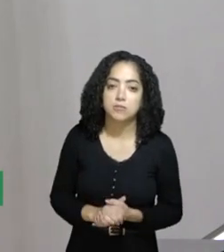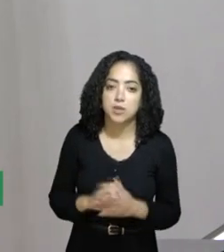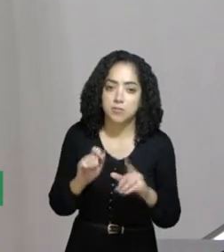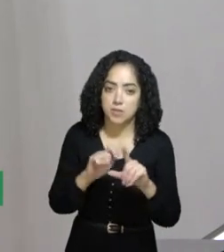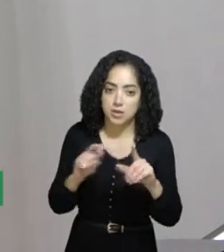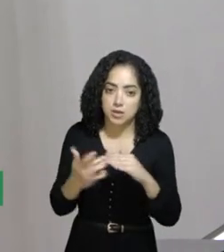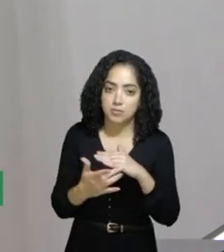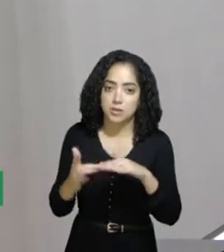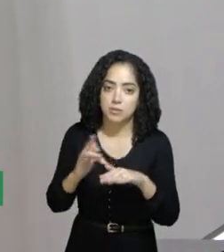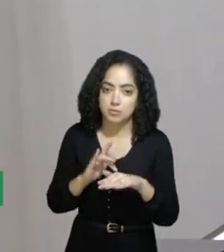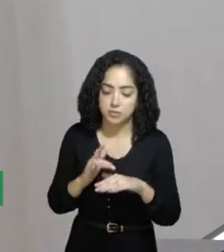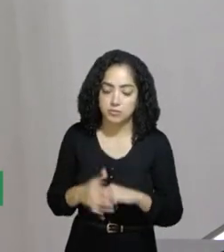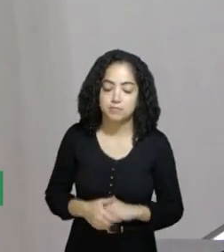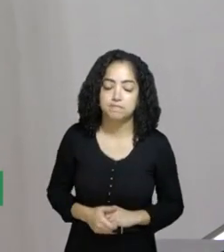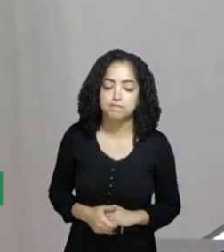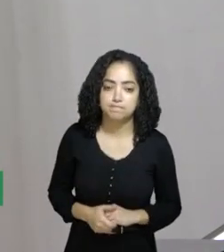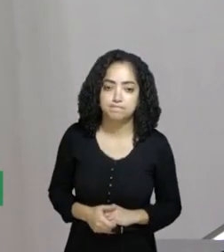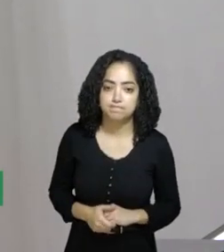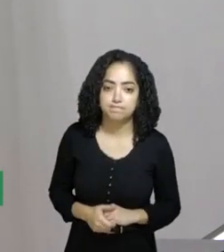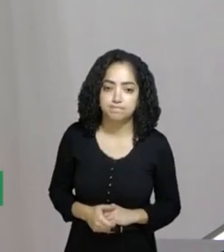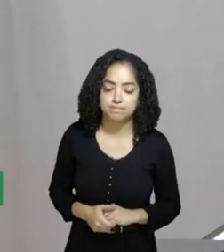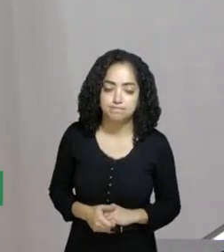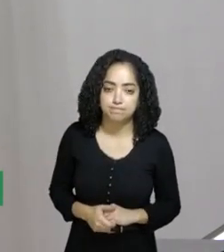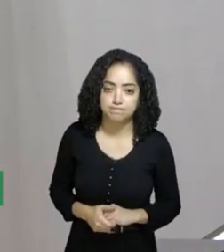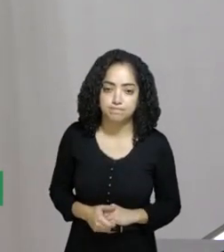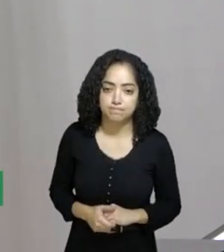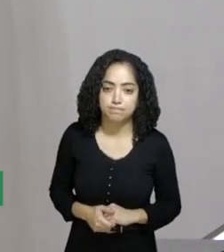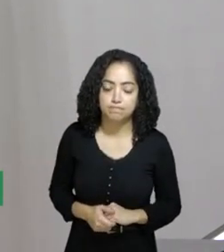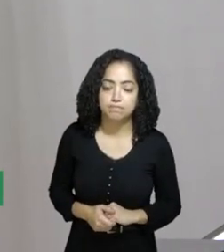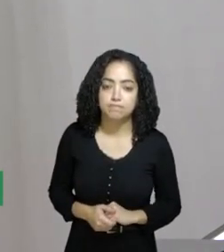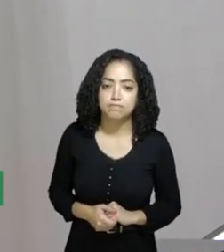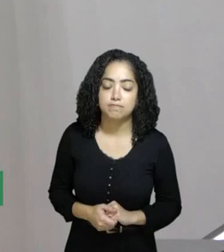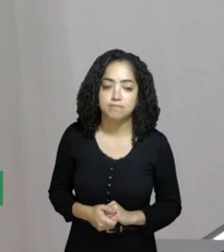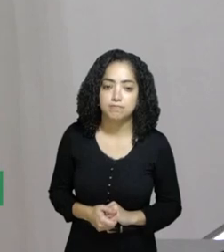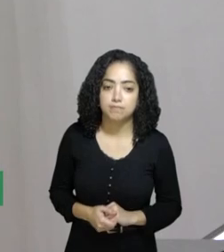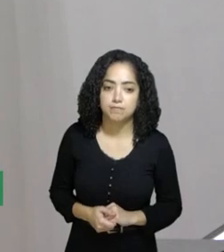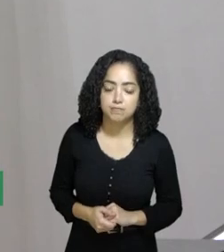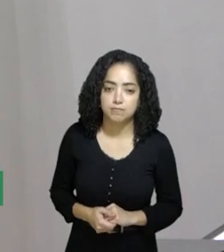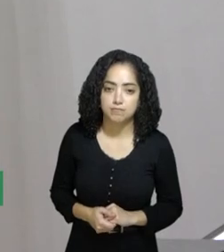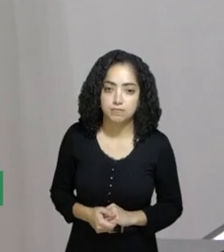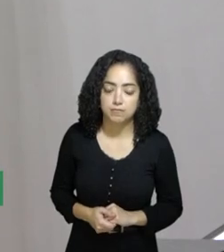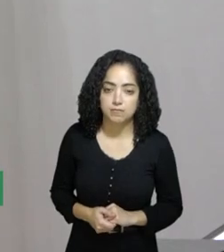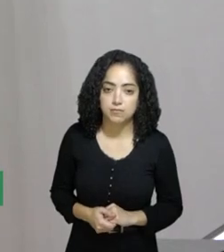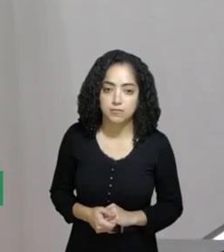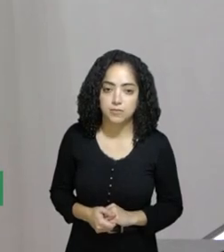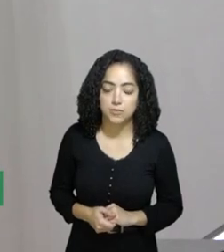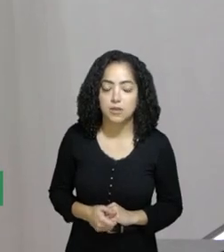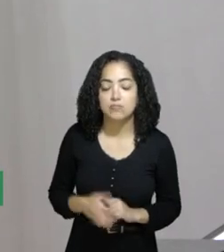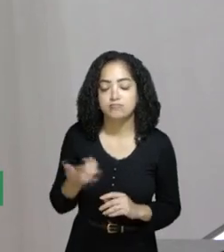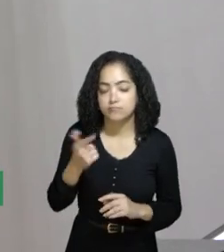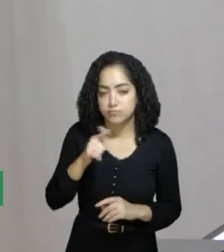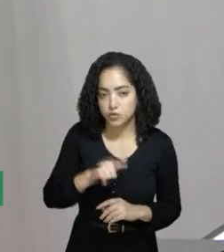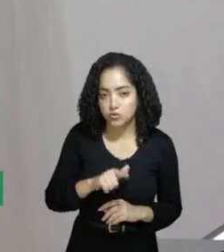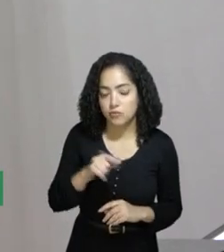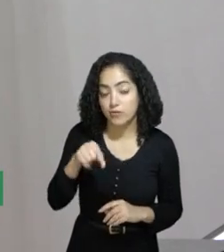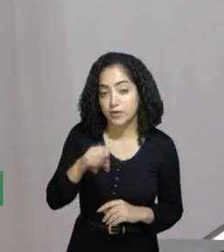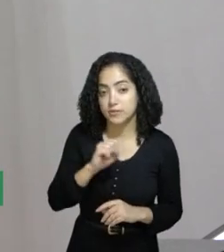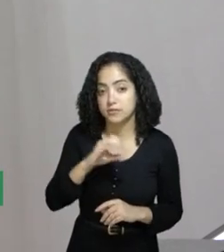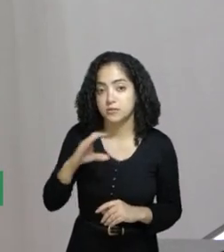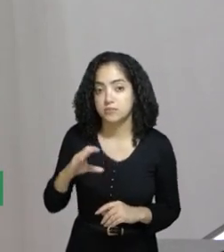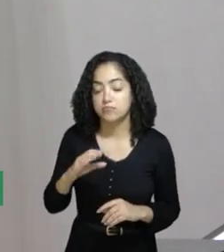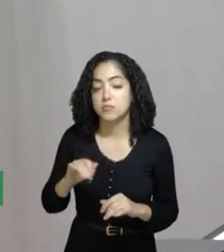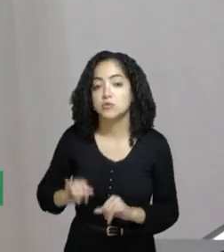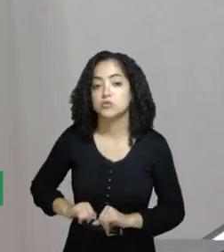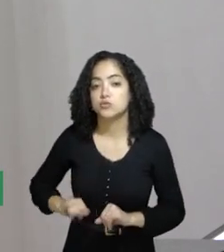redes sociais e pelos veículos da Assembleia Legislativa. Senhores, mais uma vez, Santa Catarina sofre